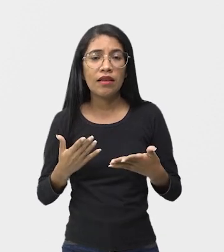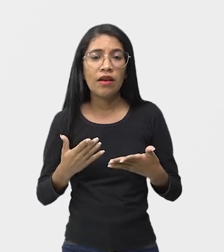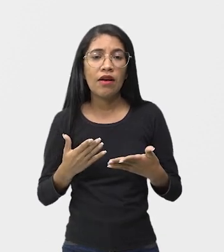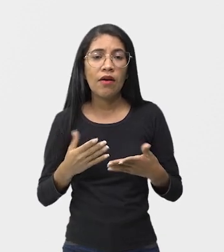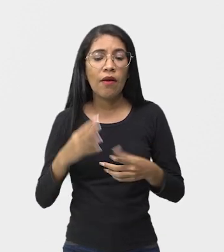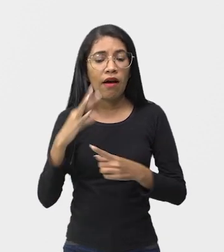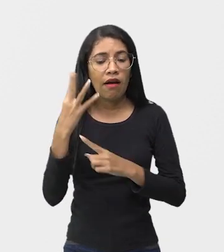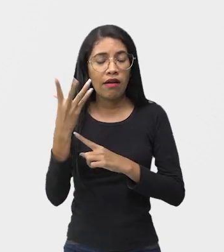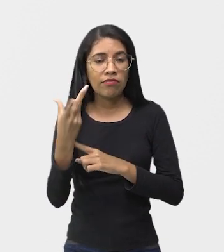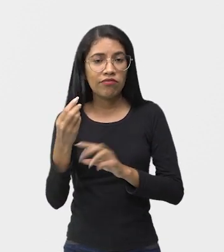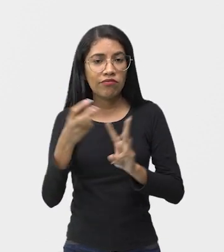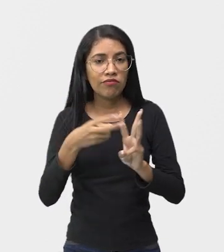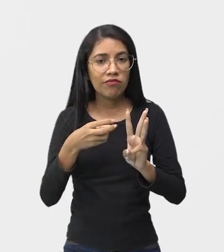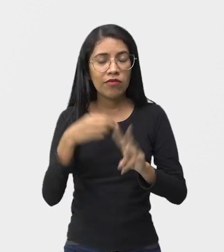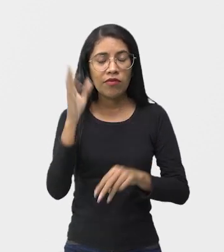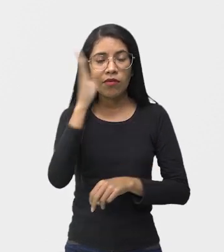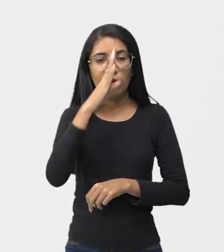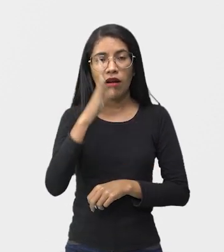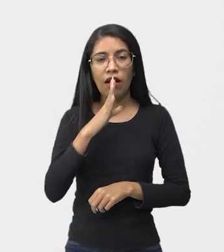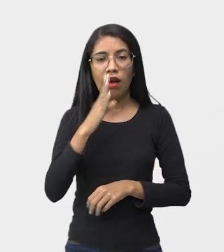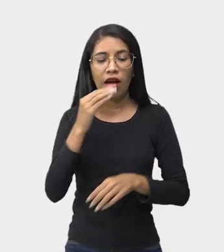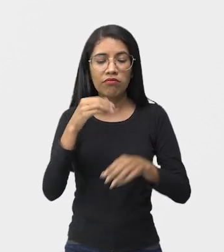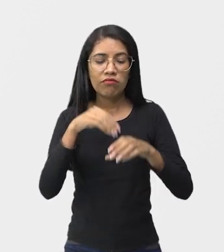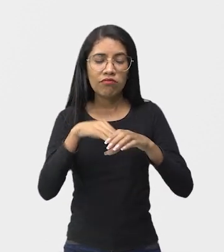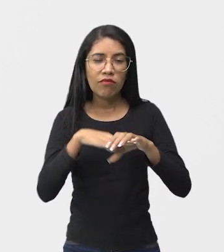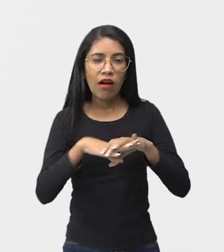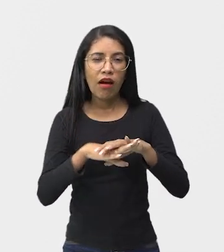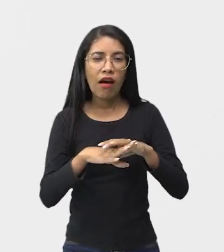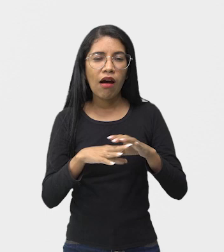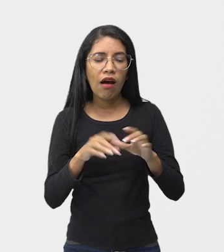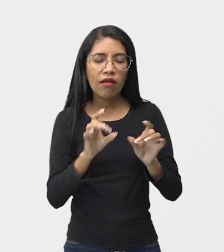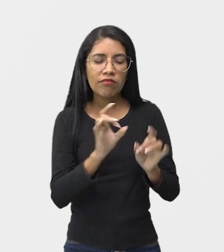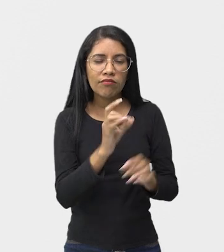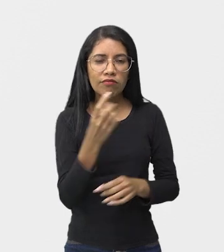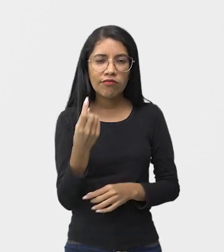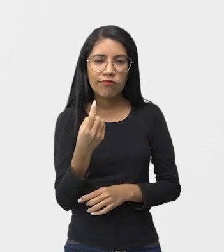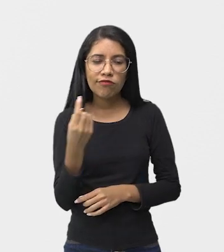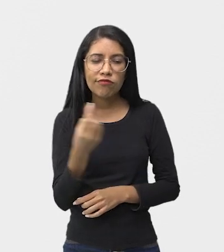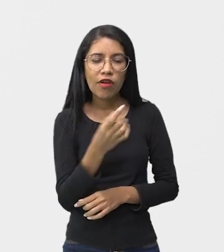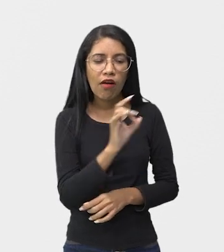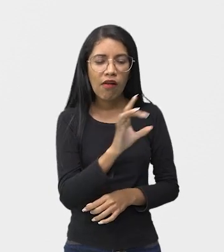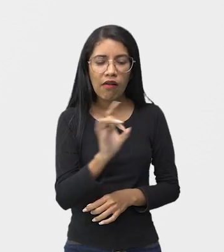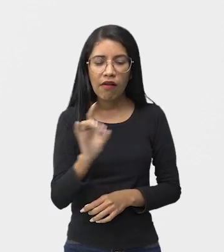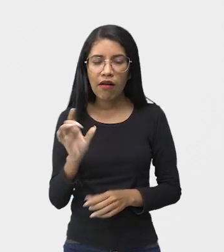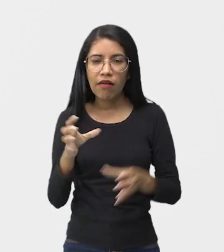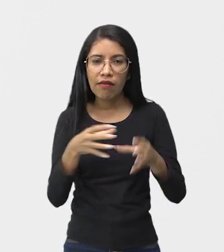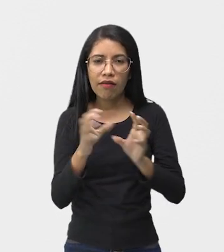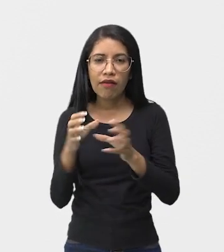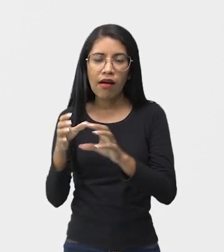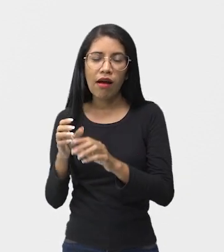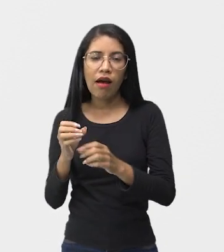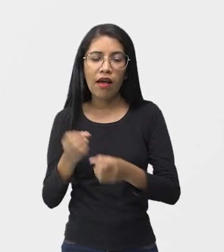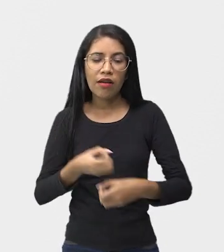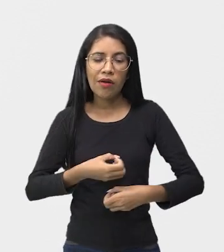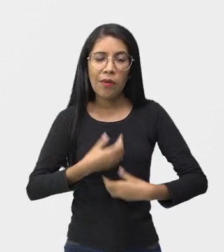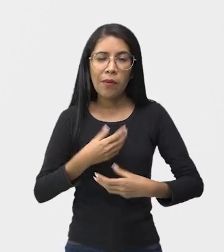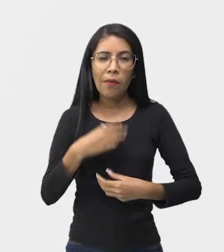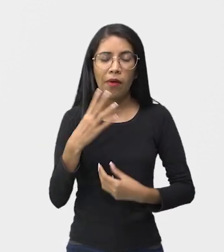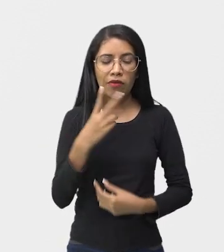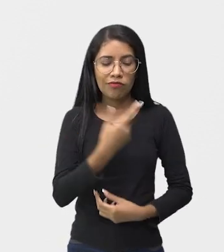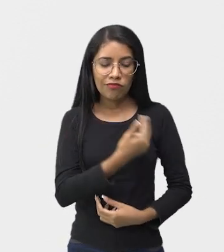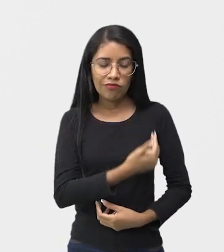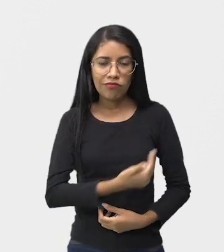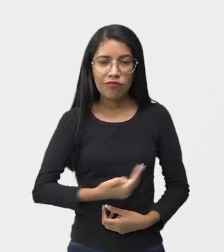forma, a arte indígena brasileira guarda aspectos individuais de cada tribo. Ela está expressa na